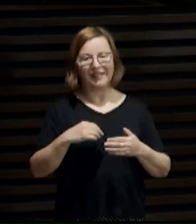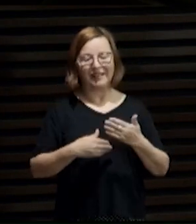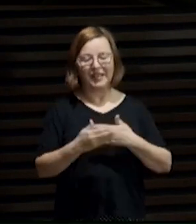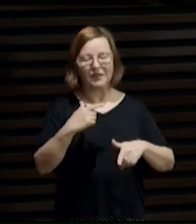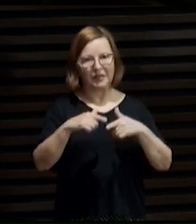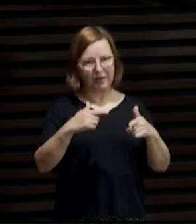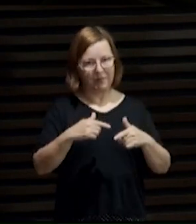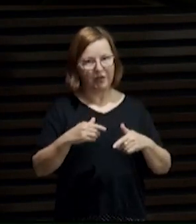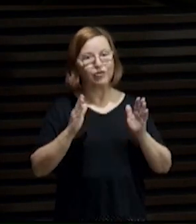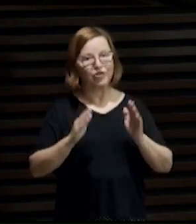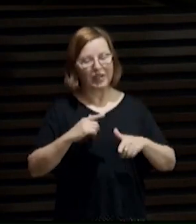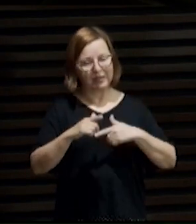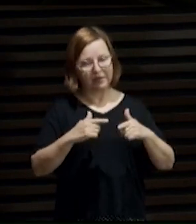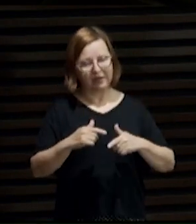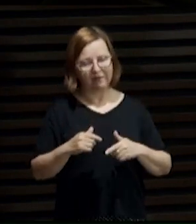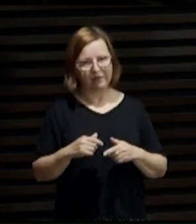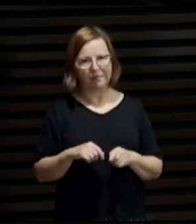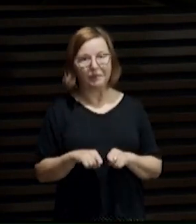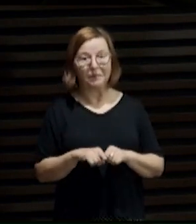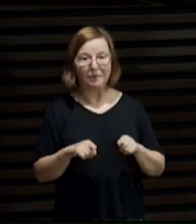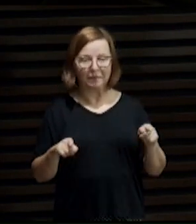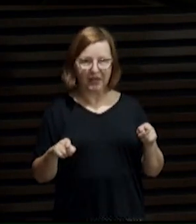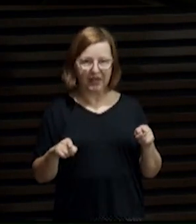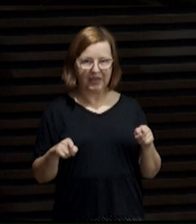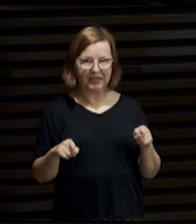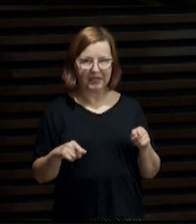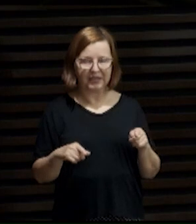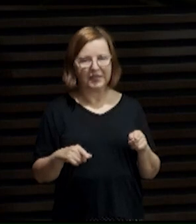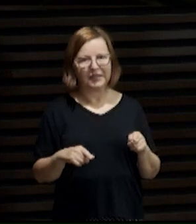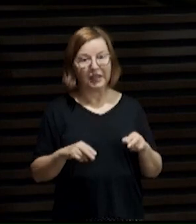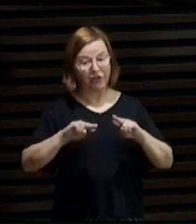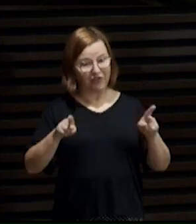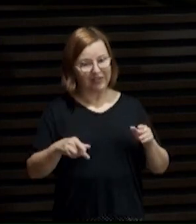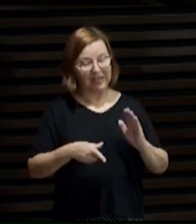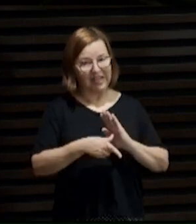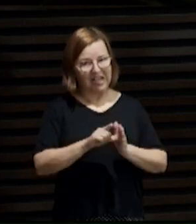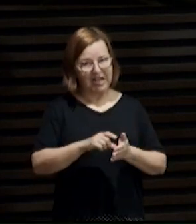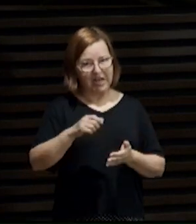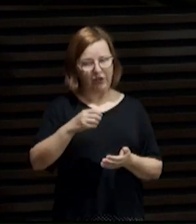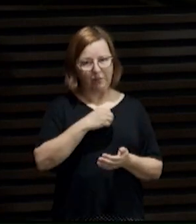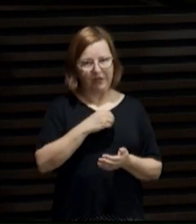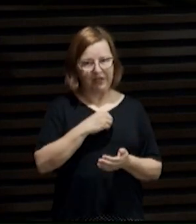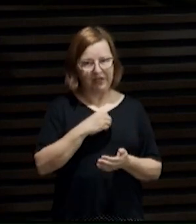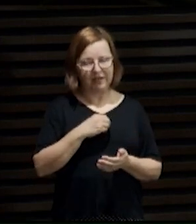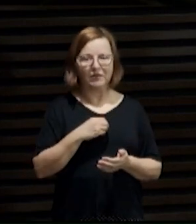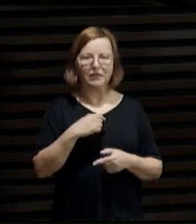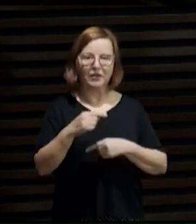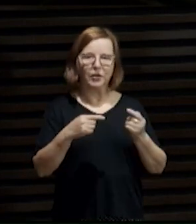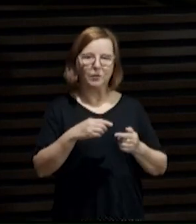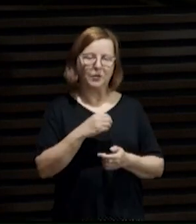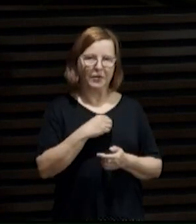sustento. A grande distinção antes da queda e depois da queda é que o trabalho anterior era